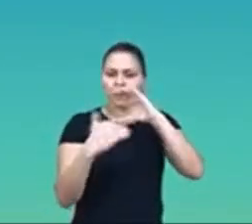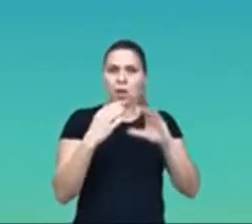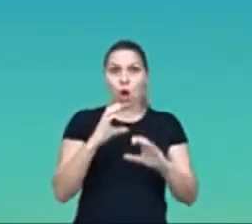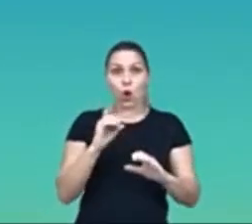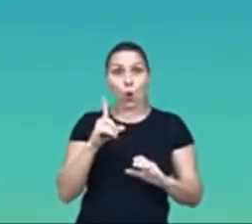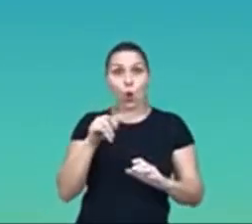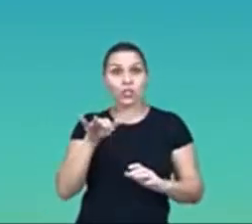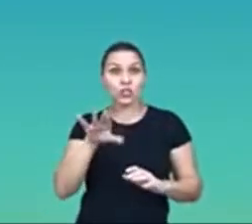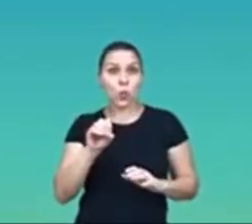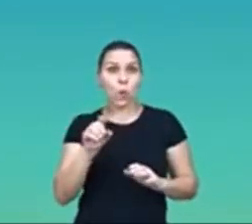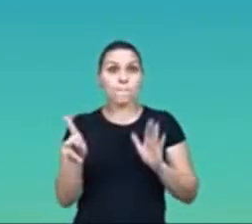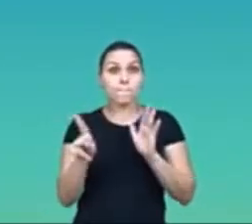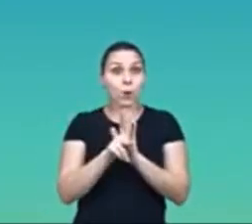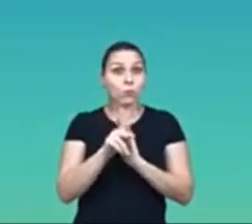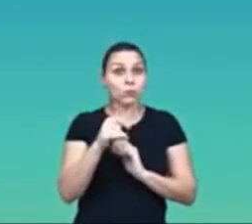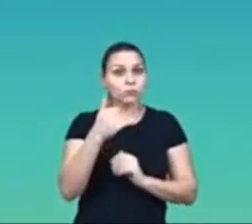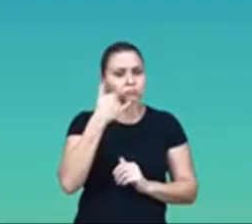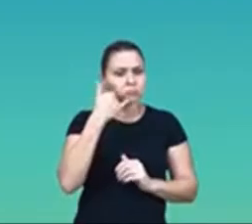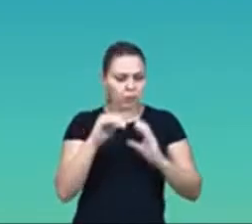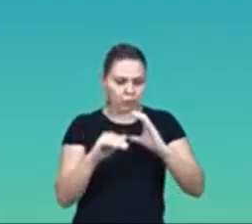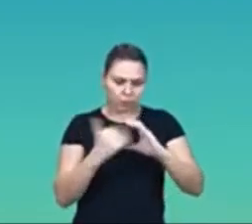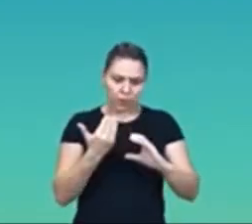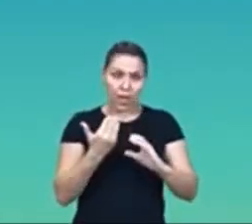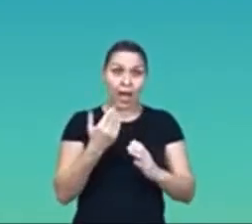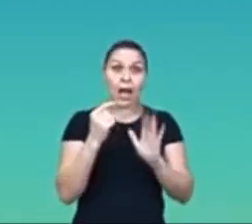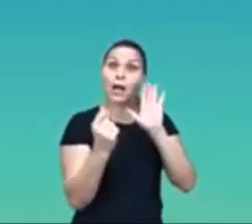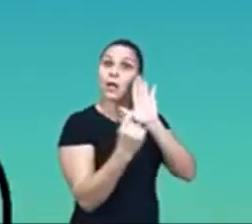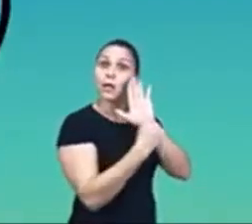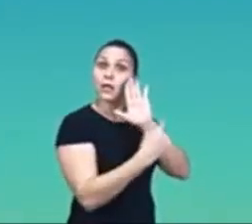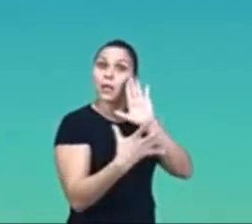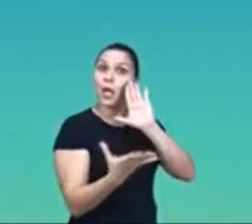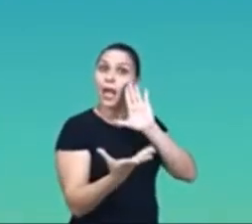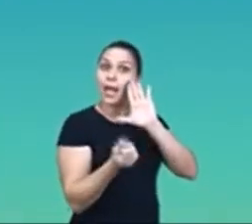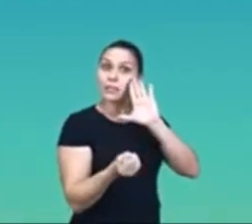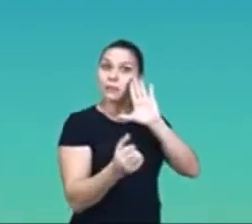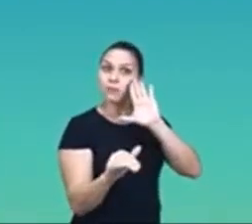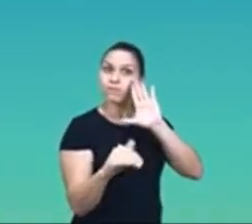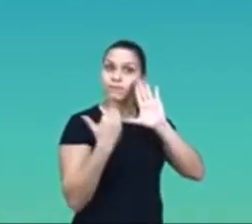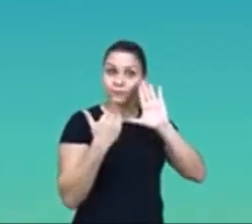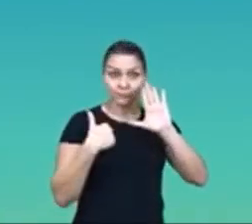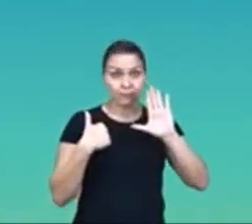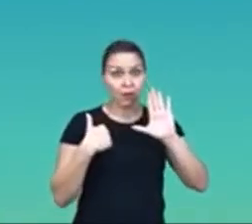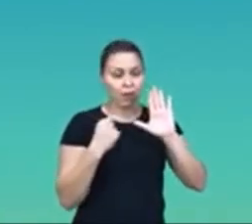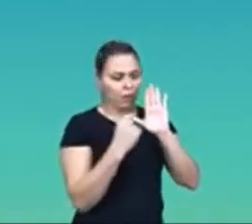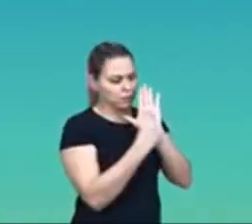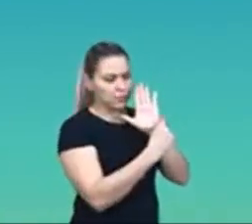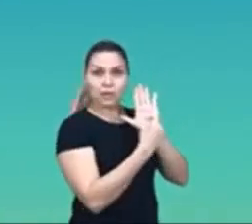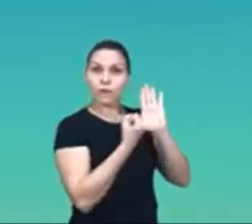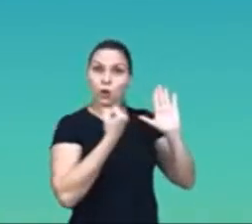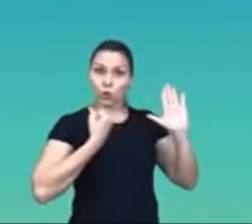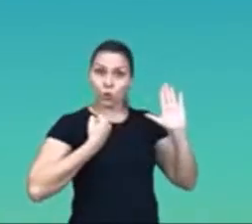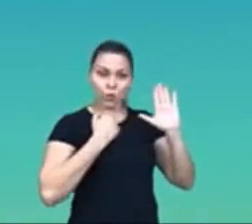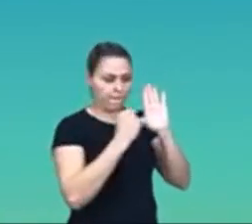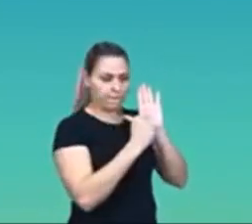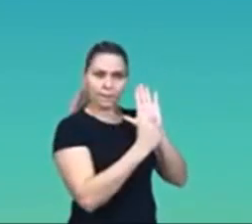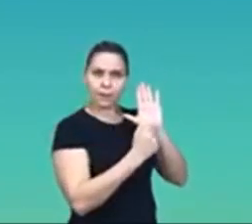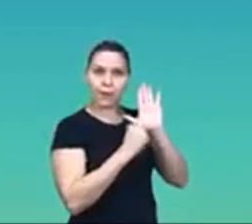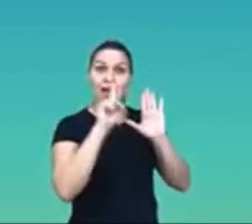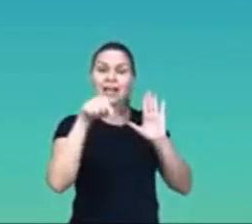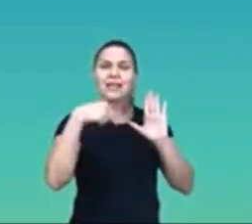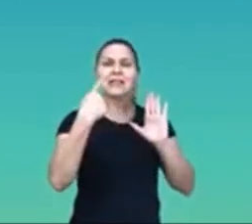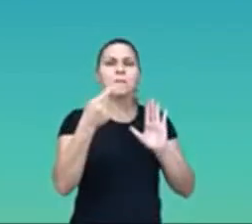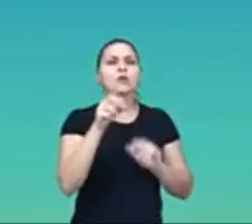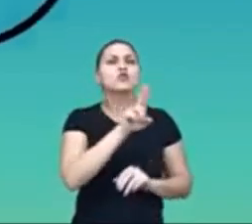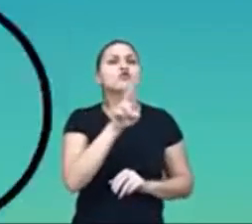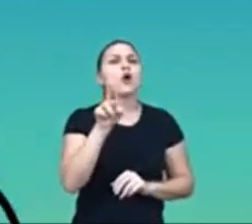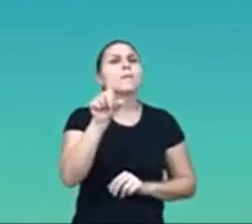por mensagem no seu celular. Aperte em Receber Código. Escreva o código nessa tela. Depois, você vai dar